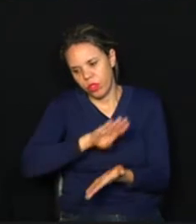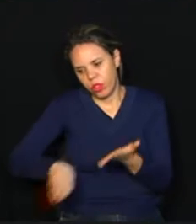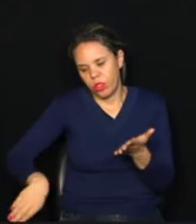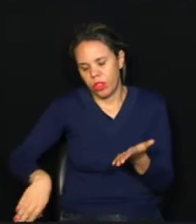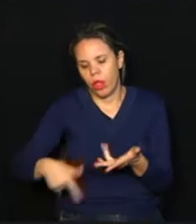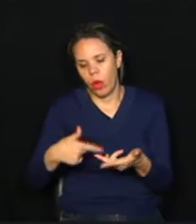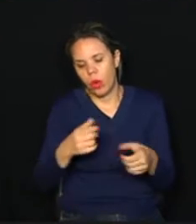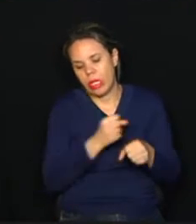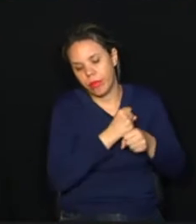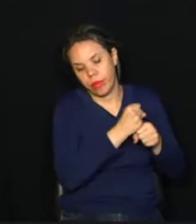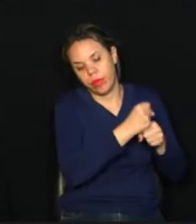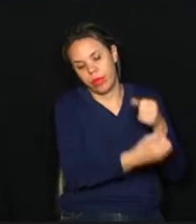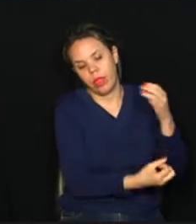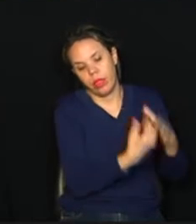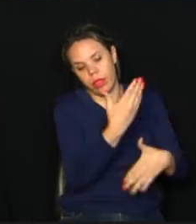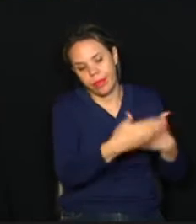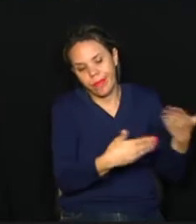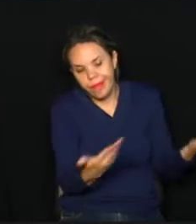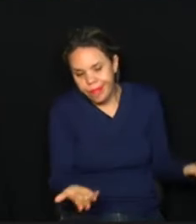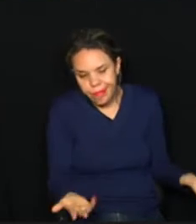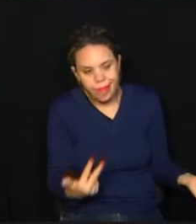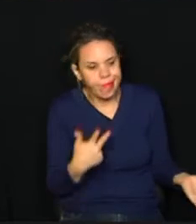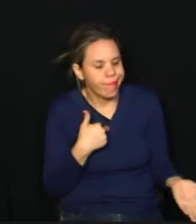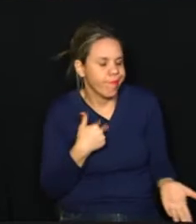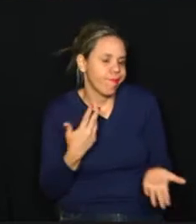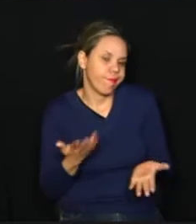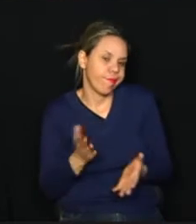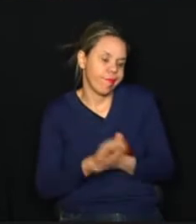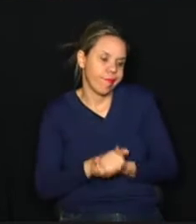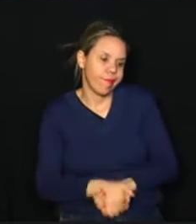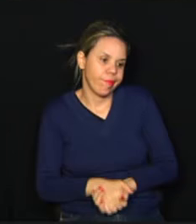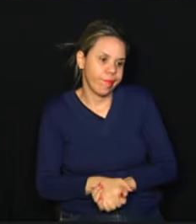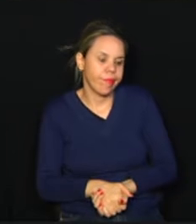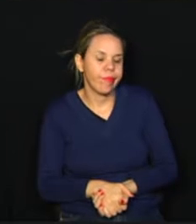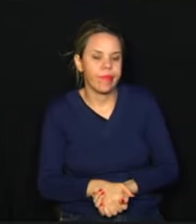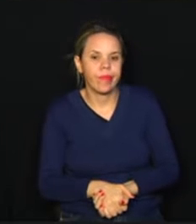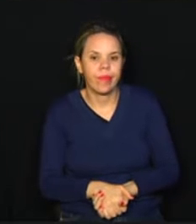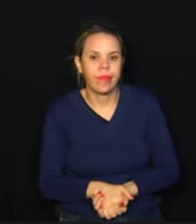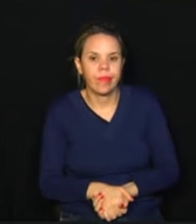que já aconteceram e acontecem, né? Então,